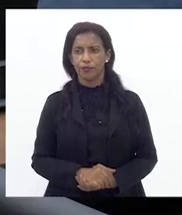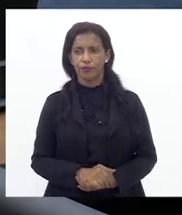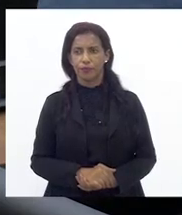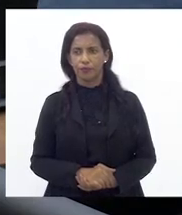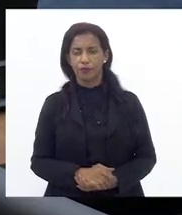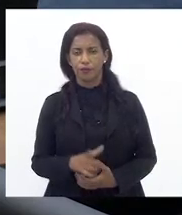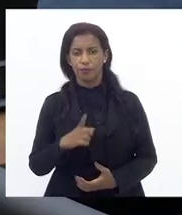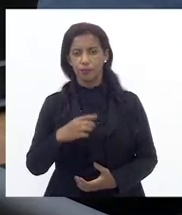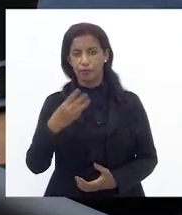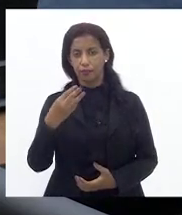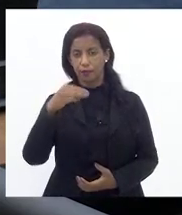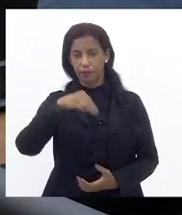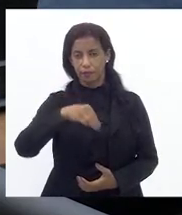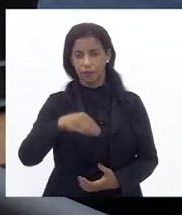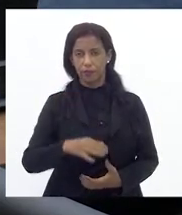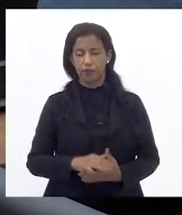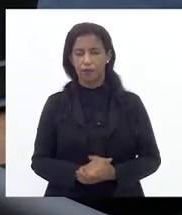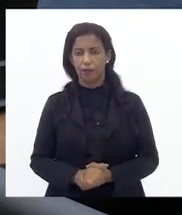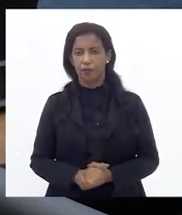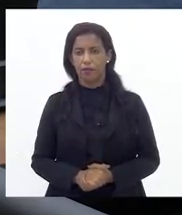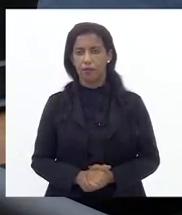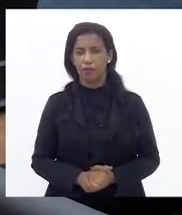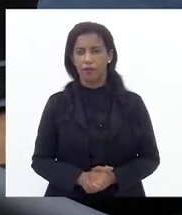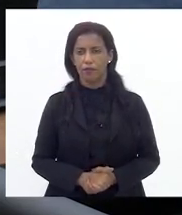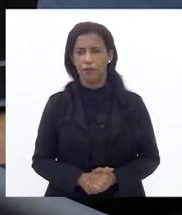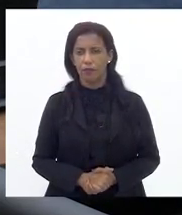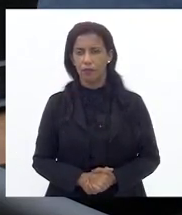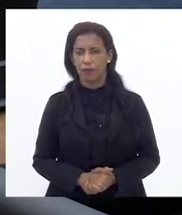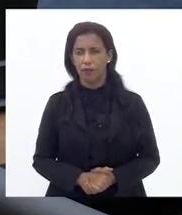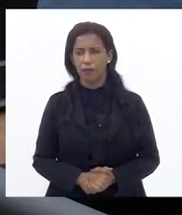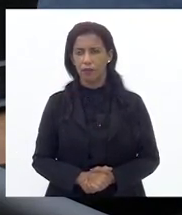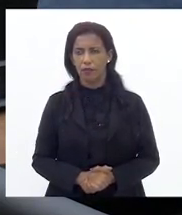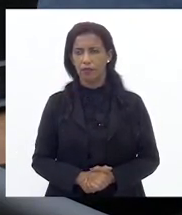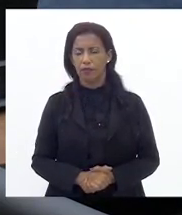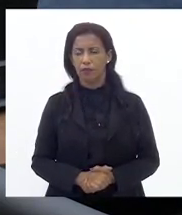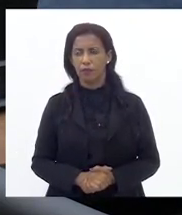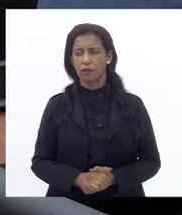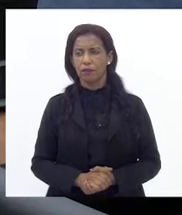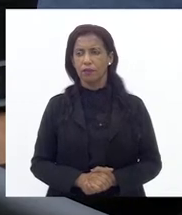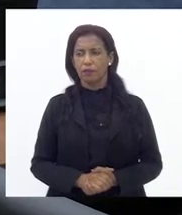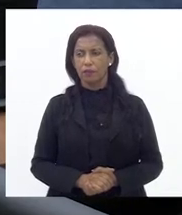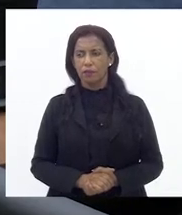é só tem três minutos por favor Seu Jorge Doutor Jorge a